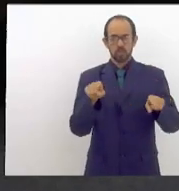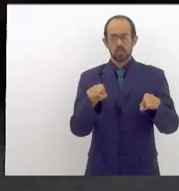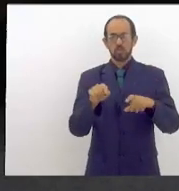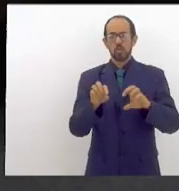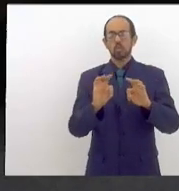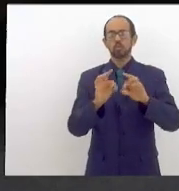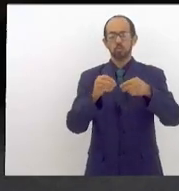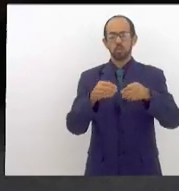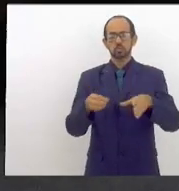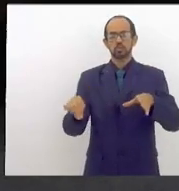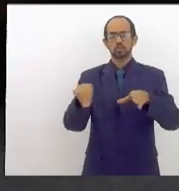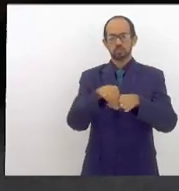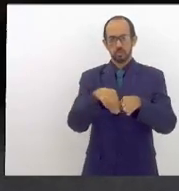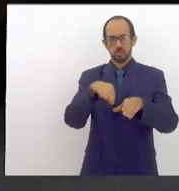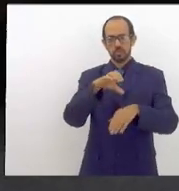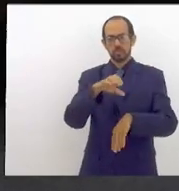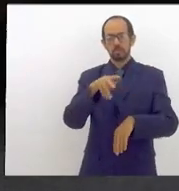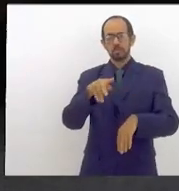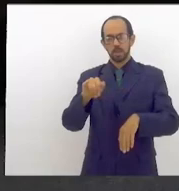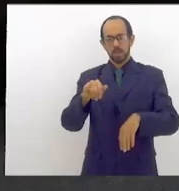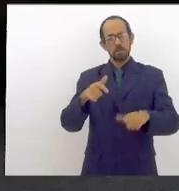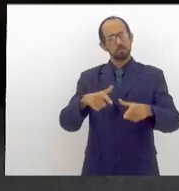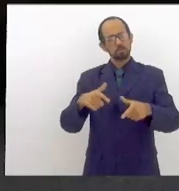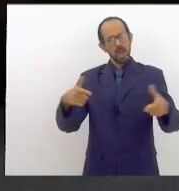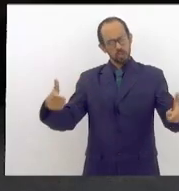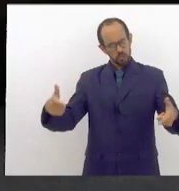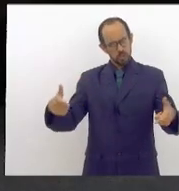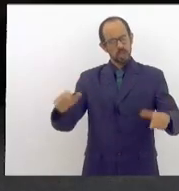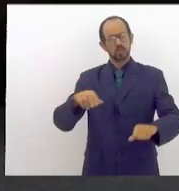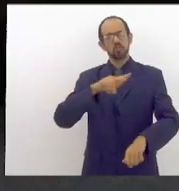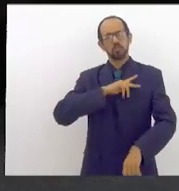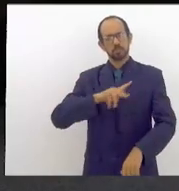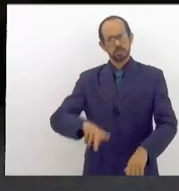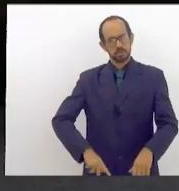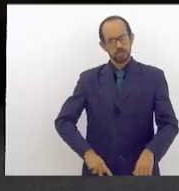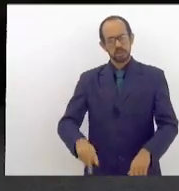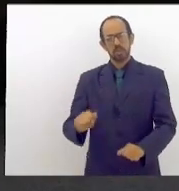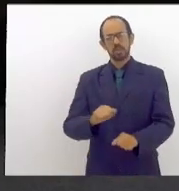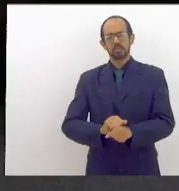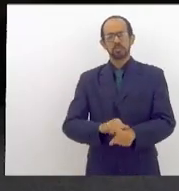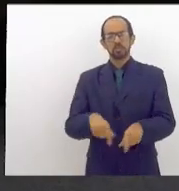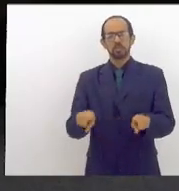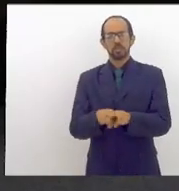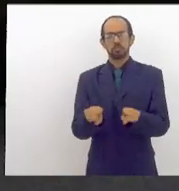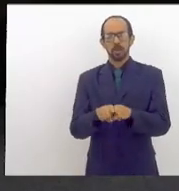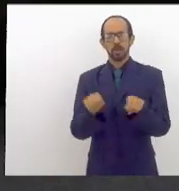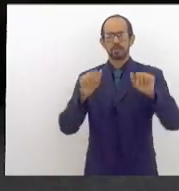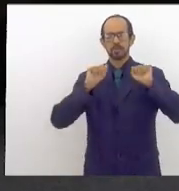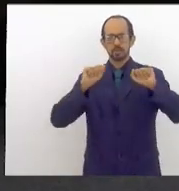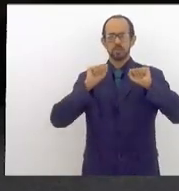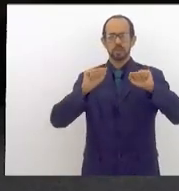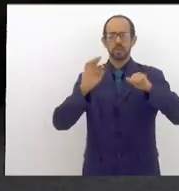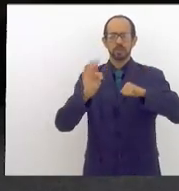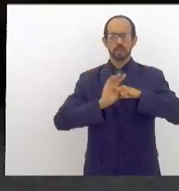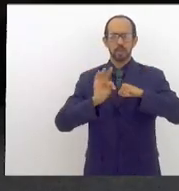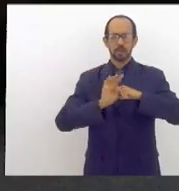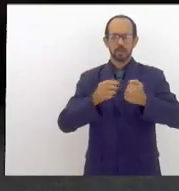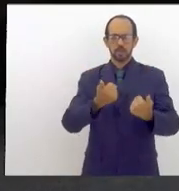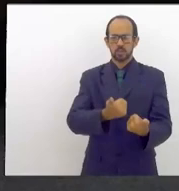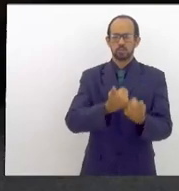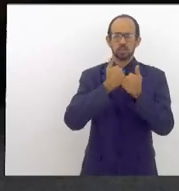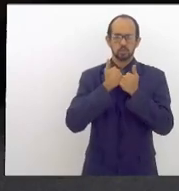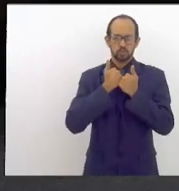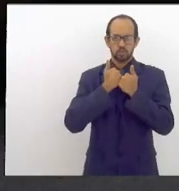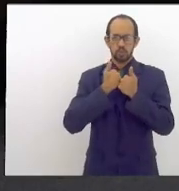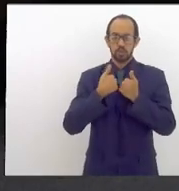os membros da CPI na sua maioria para presidência da CPI e com Assessoria Técnica que nos ajudou e a quem eu quero agradecer